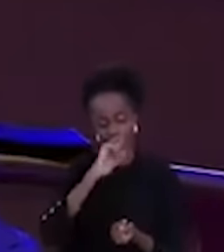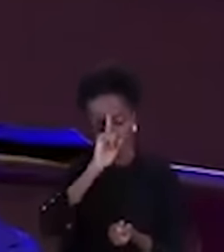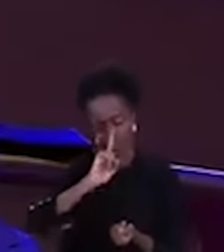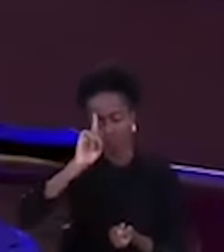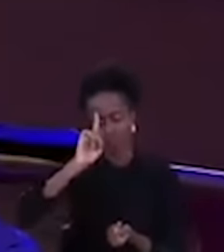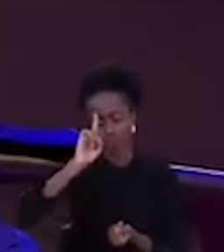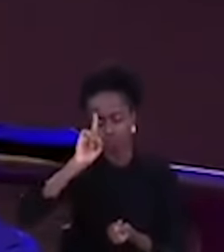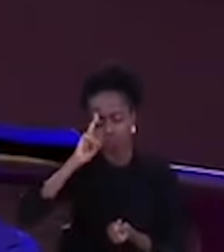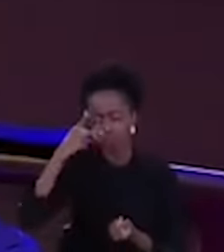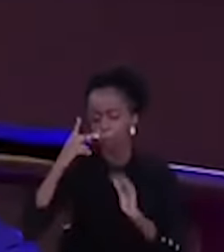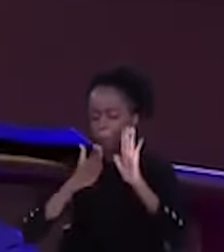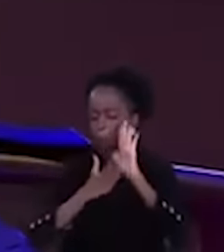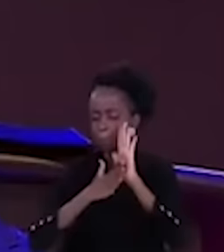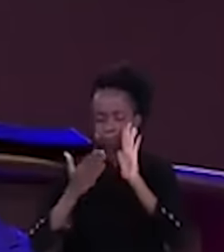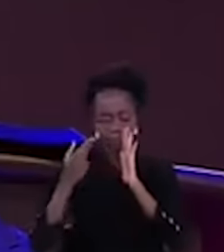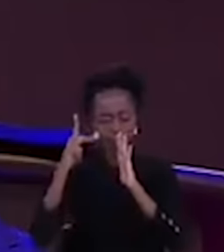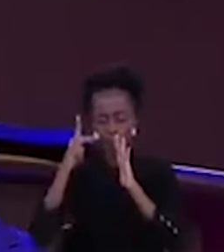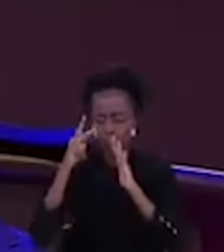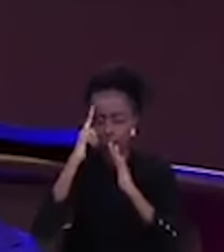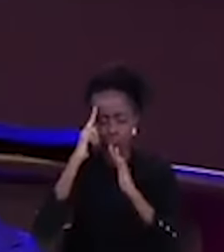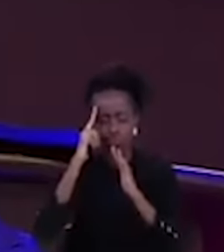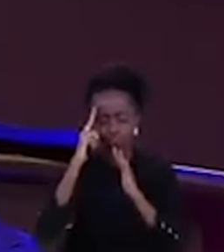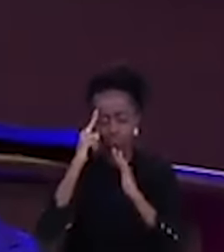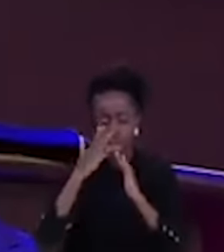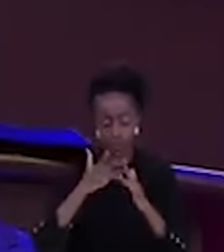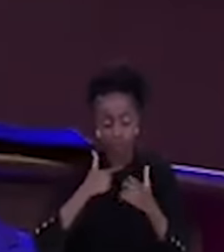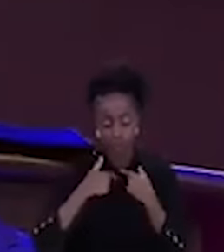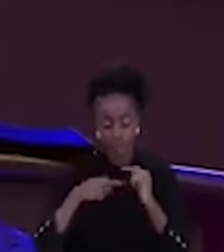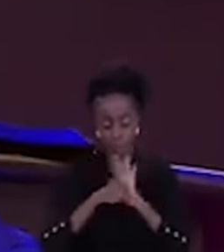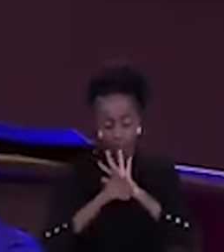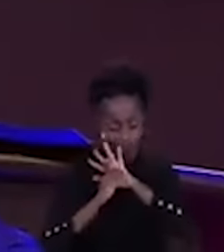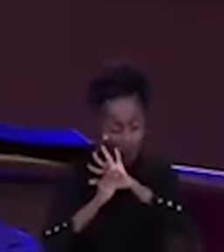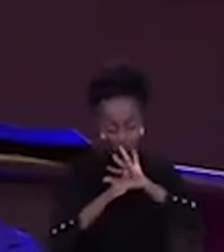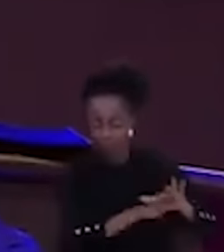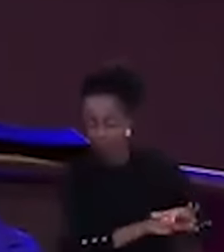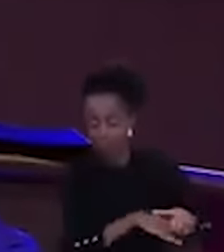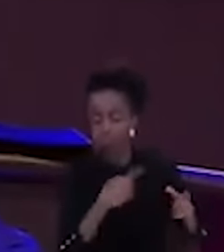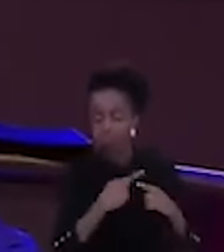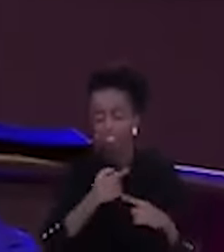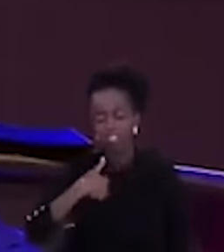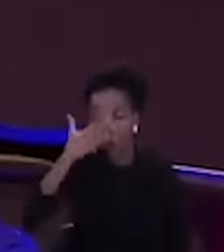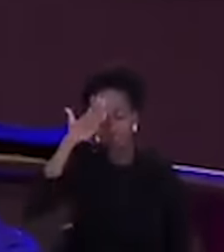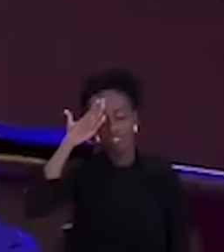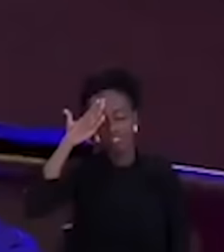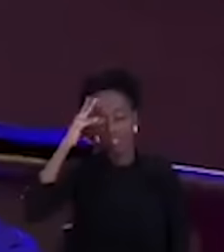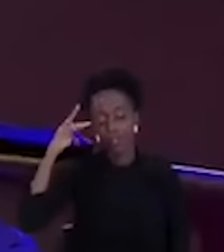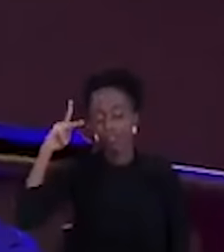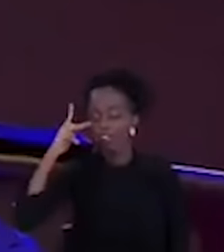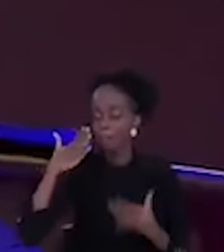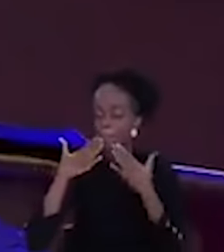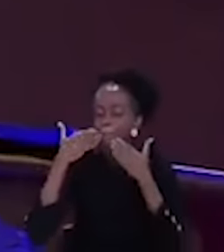os Teus planos para mim. Eu abro mão dos meus, porque eu sei que os planos, os sonhos,